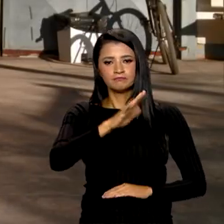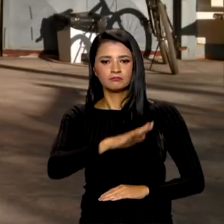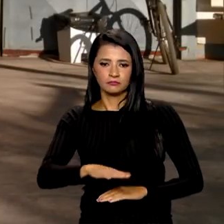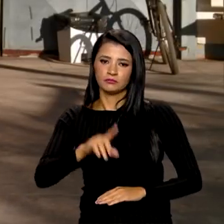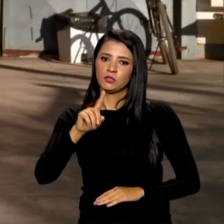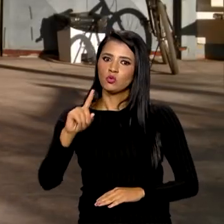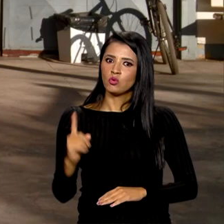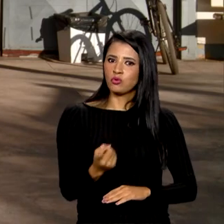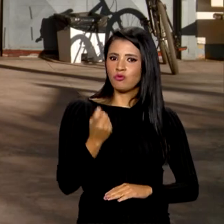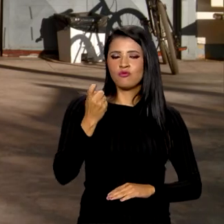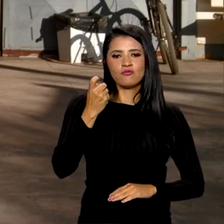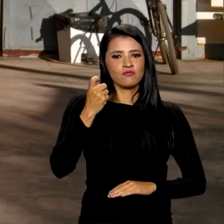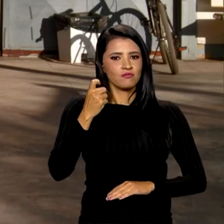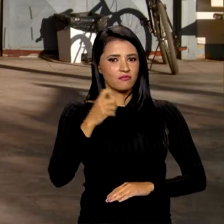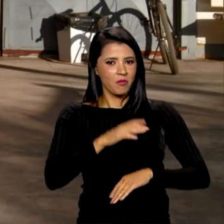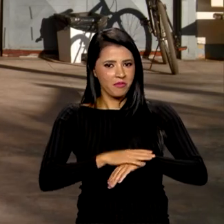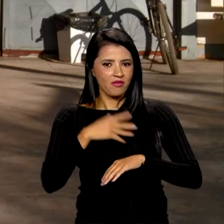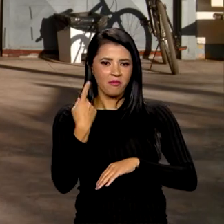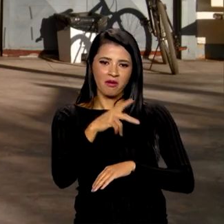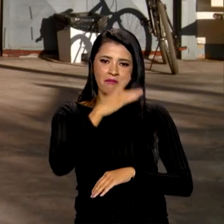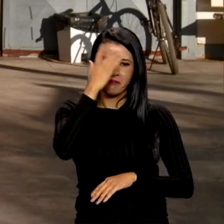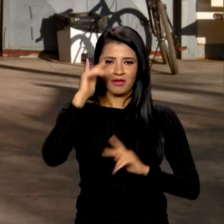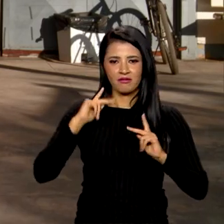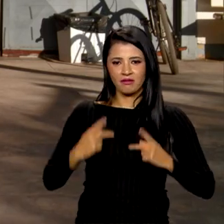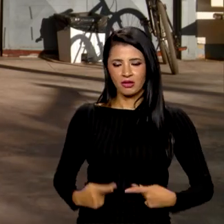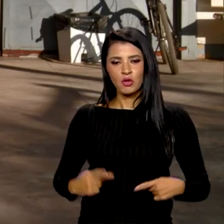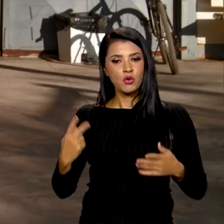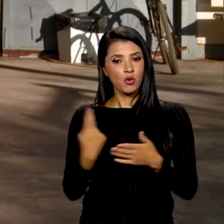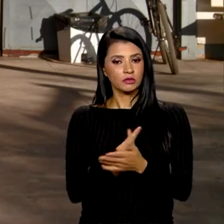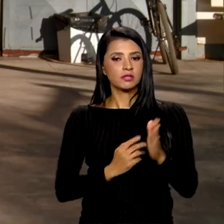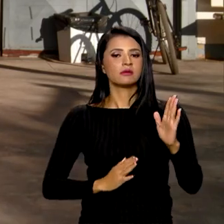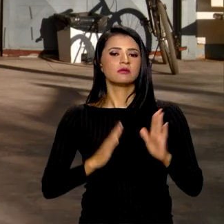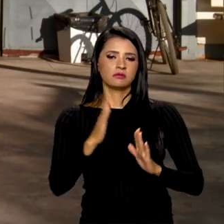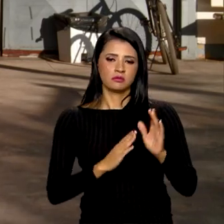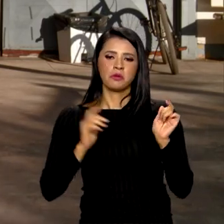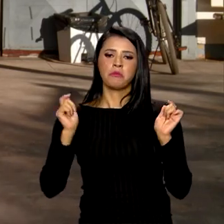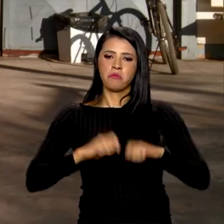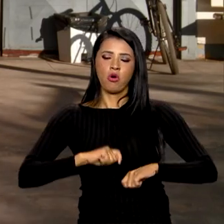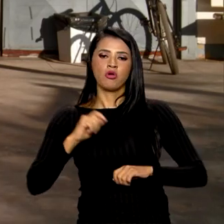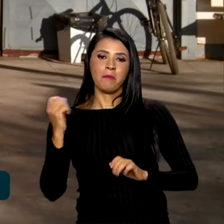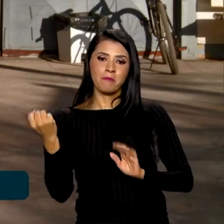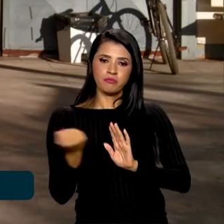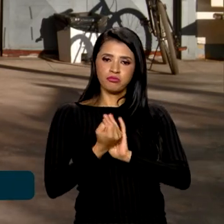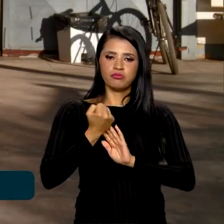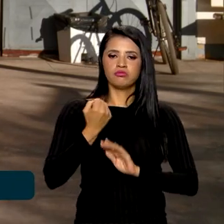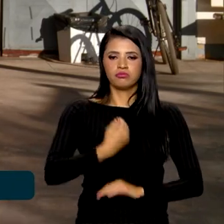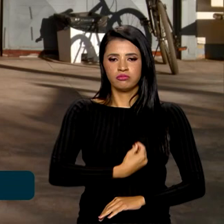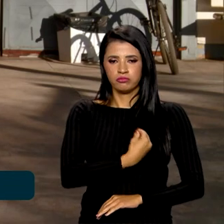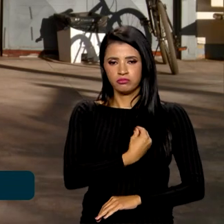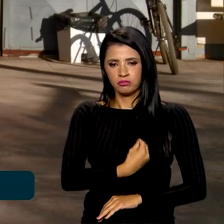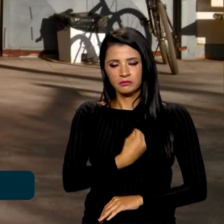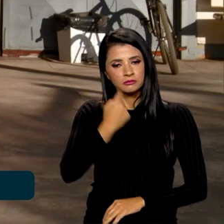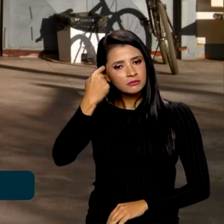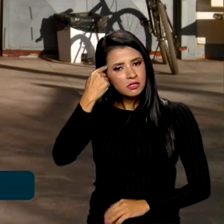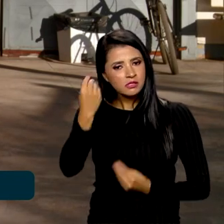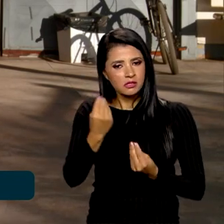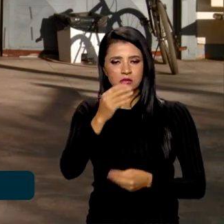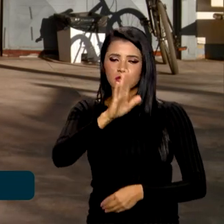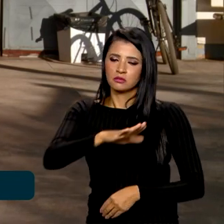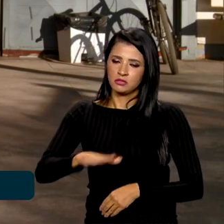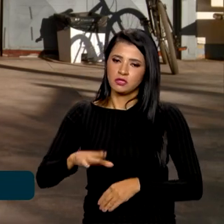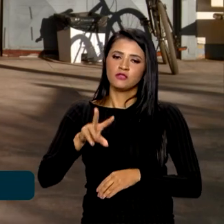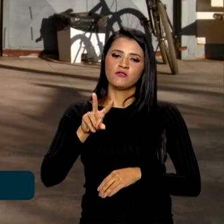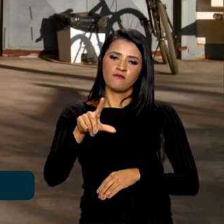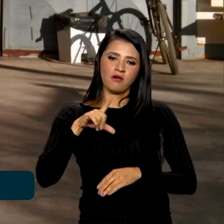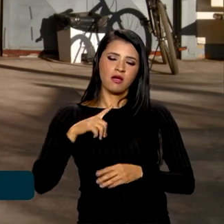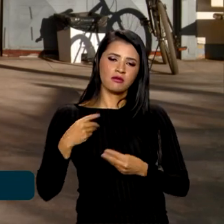único para o ser humano e o que acontece nessa fase pode impactar por toda a vida pensando nisso as crianças vão